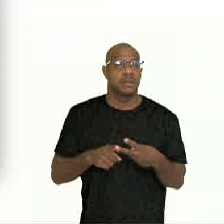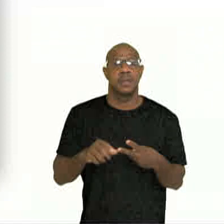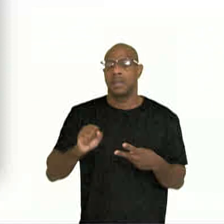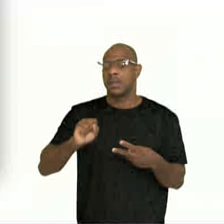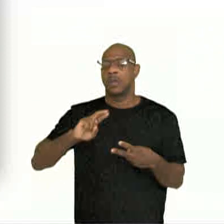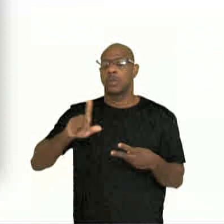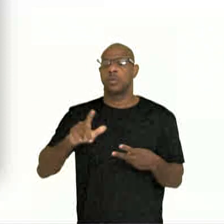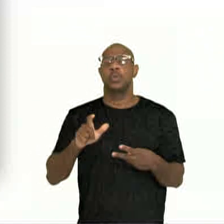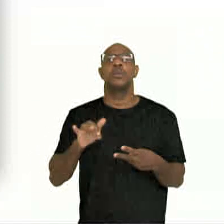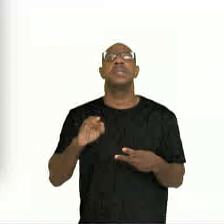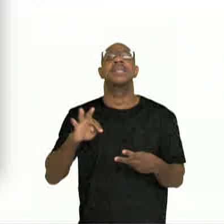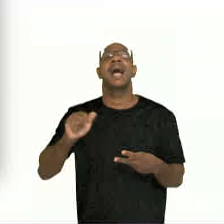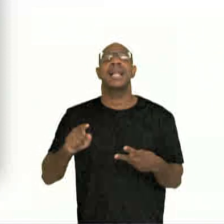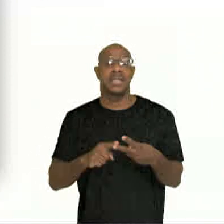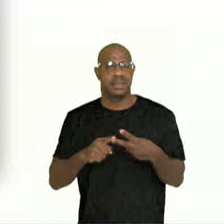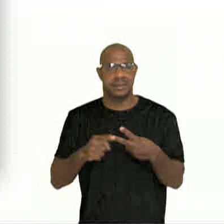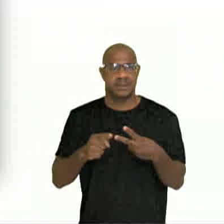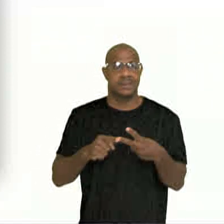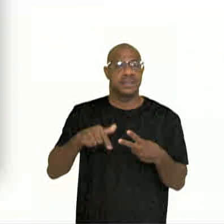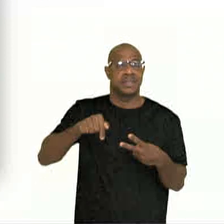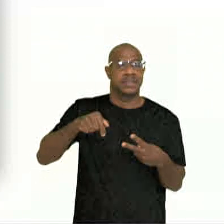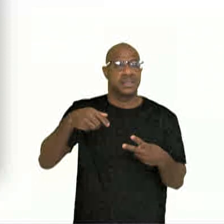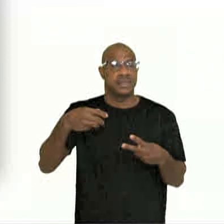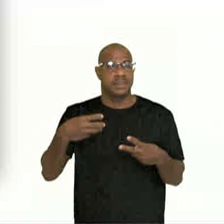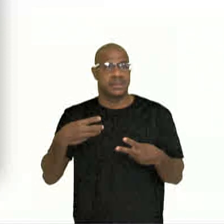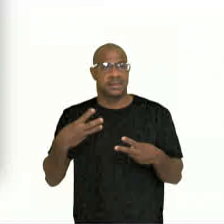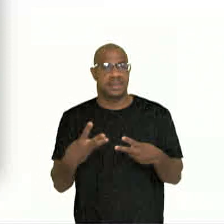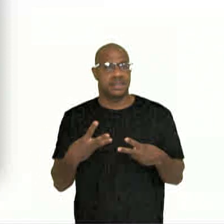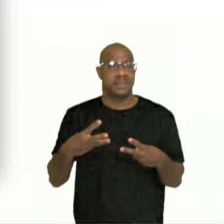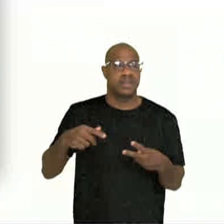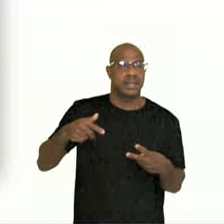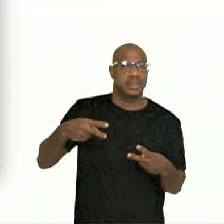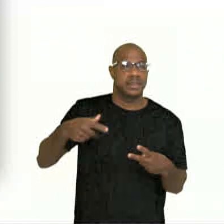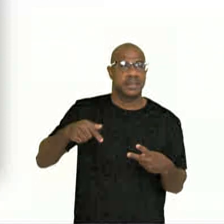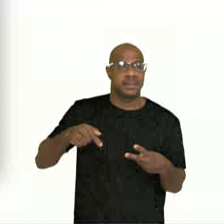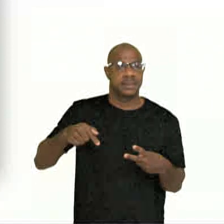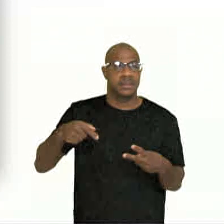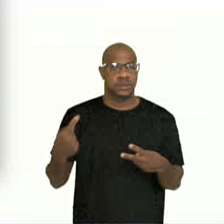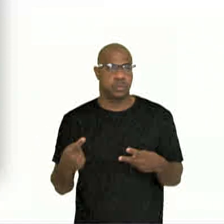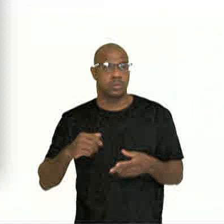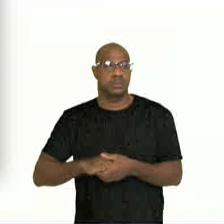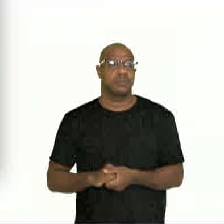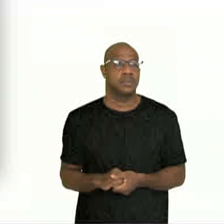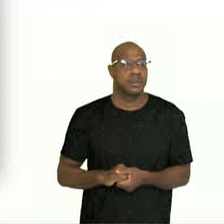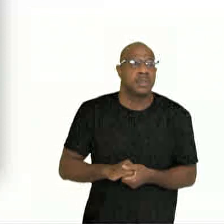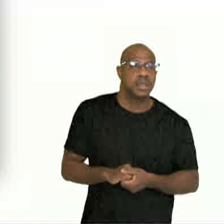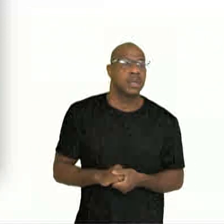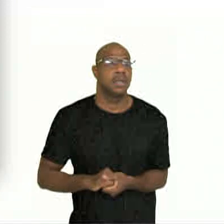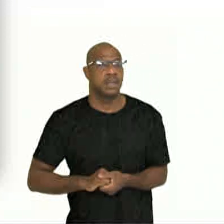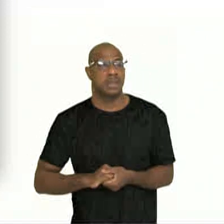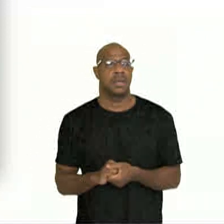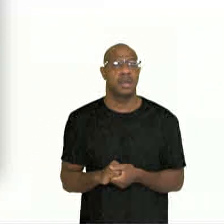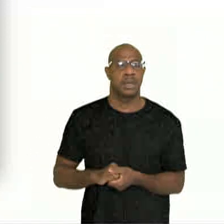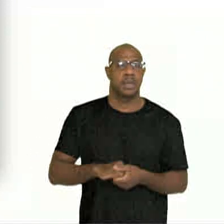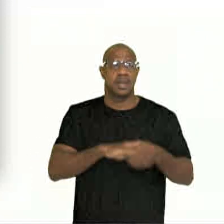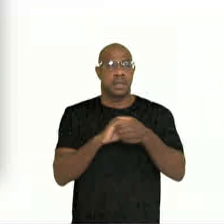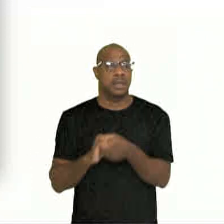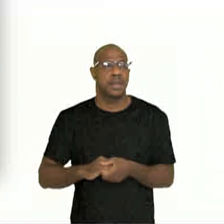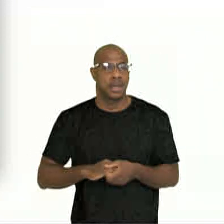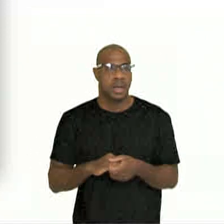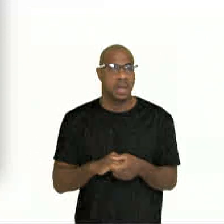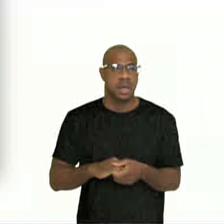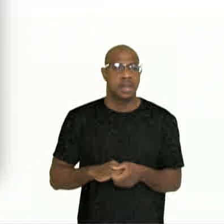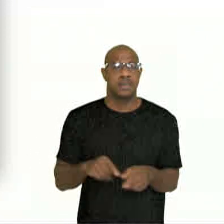de 73 a 71 a.C., tá? Espartaco, ele era um homem, tá, pessoal? A revolta de Espartaco